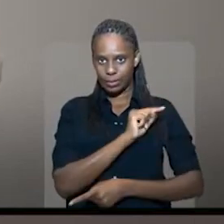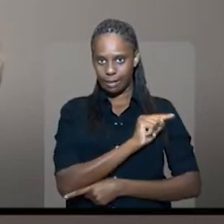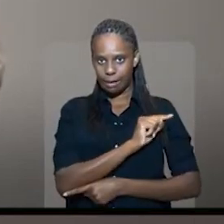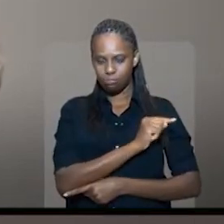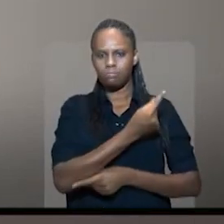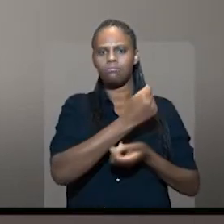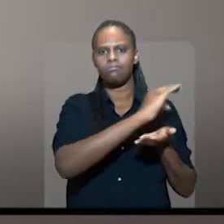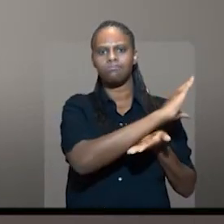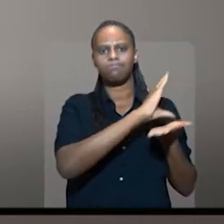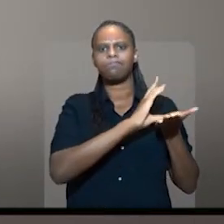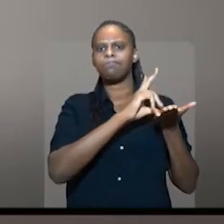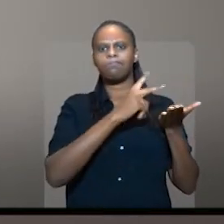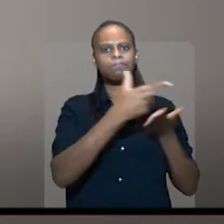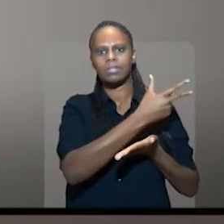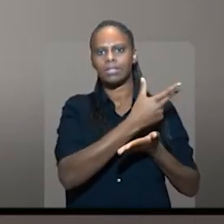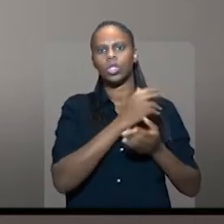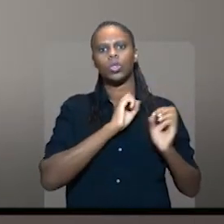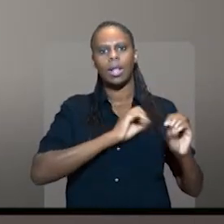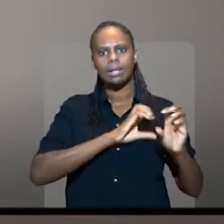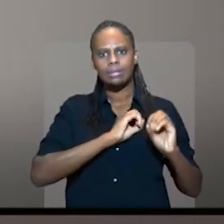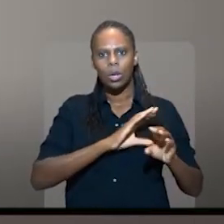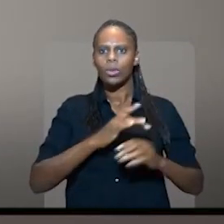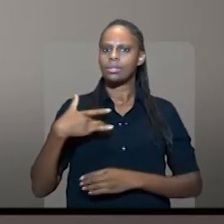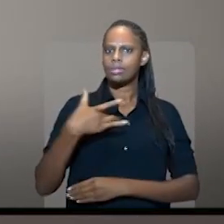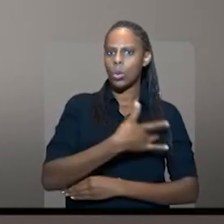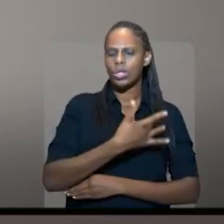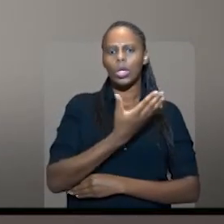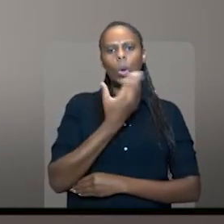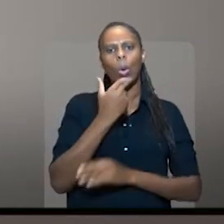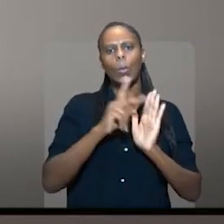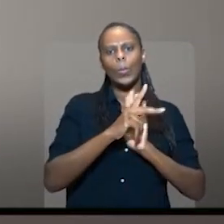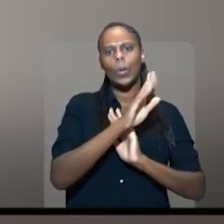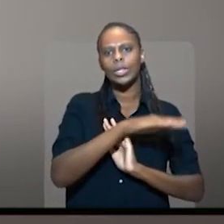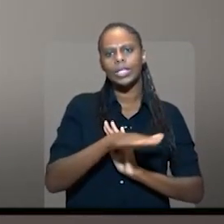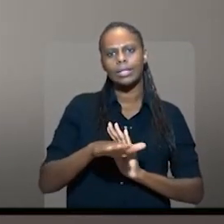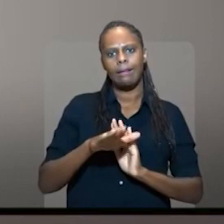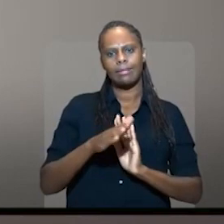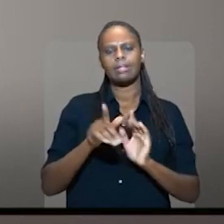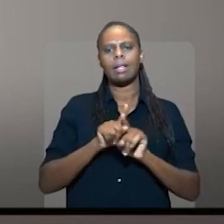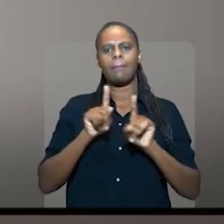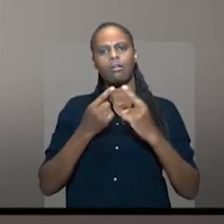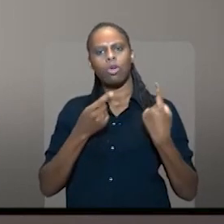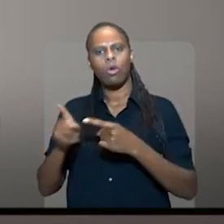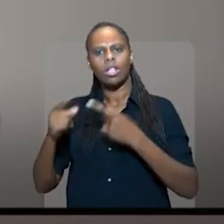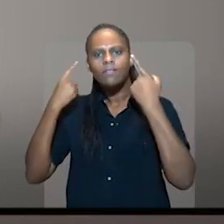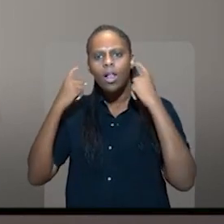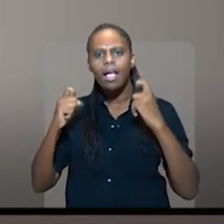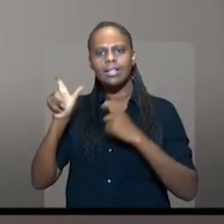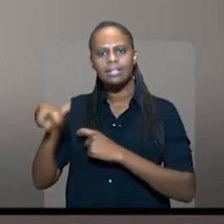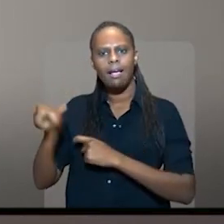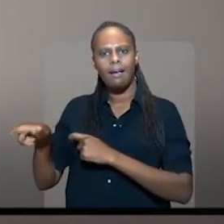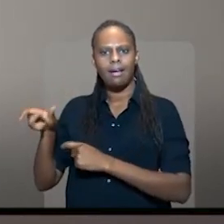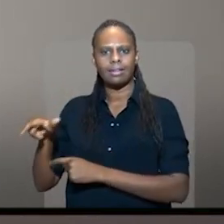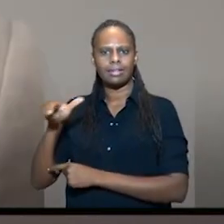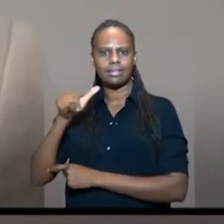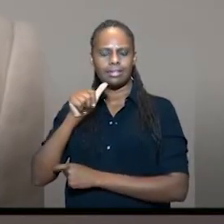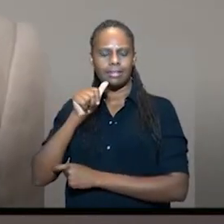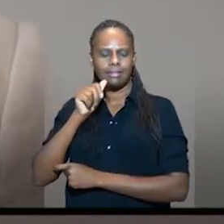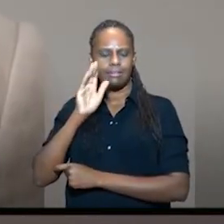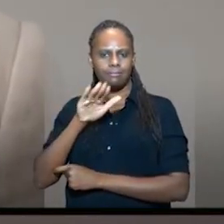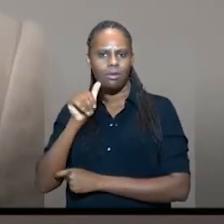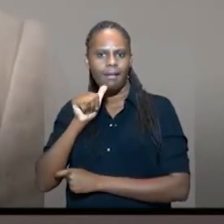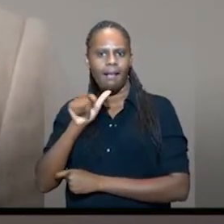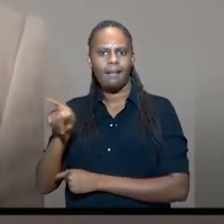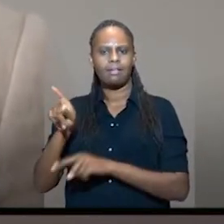é o contrário. Cortou verbas da educação, da saúde, da merenda das crianças, do combate à violência contra as mulheres.